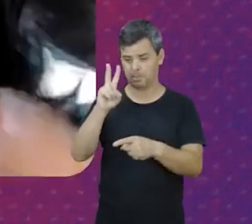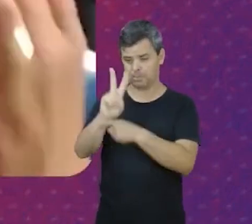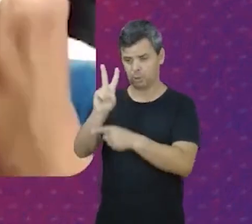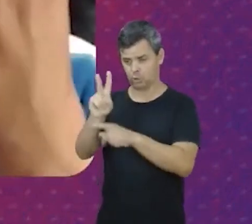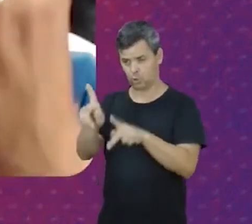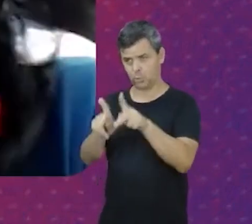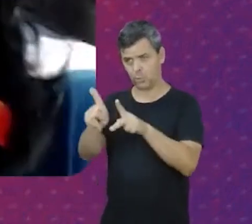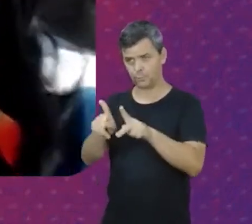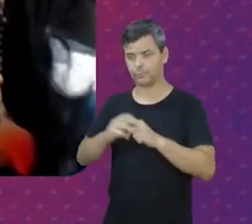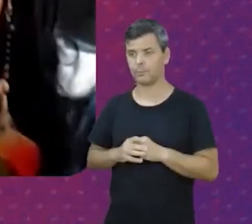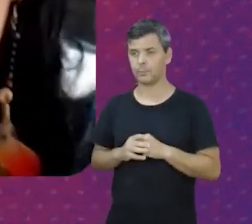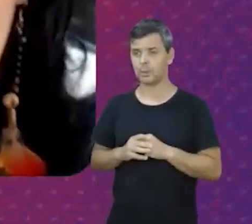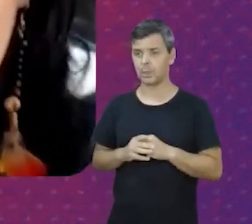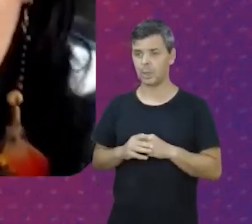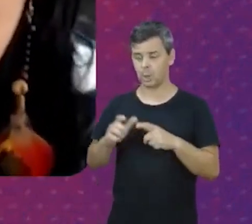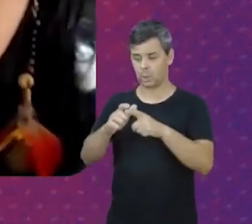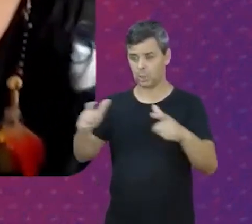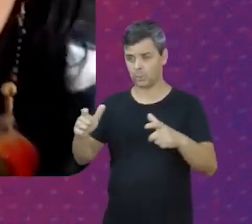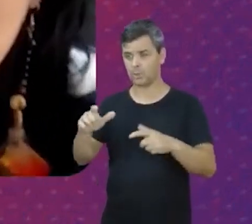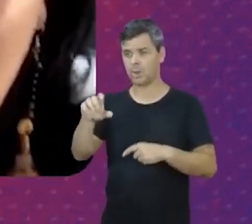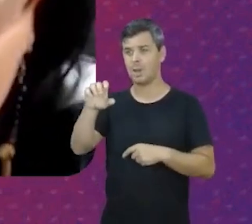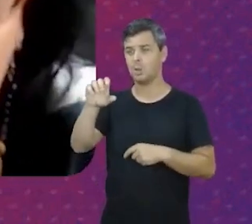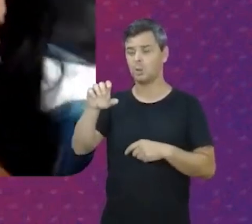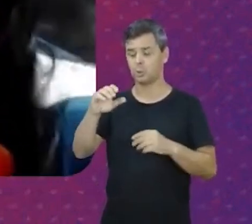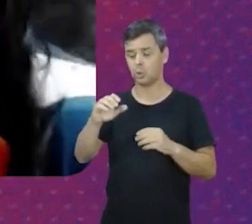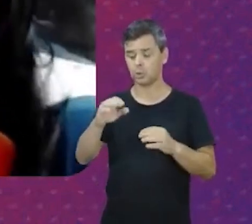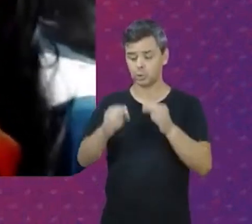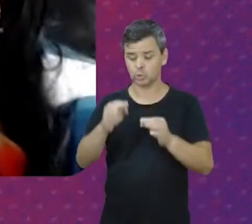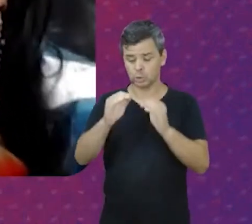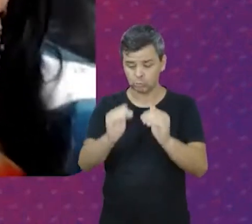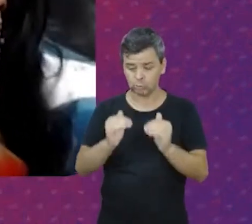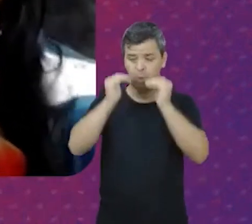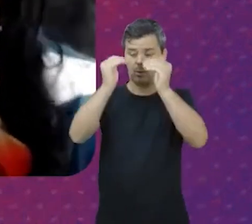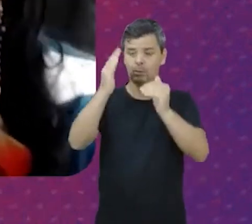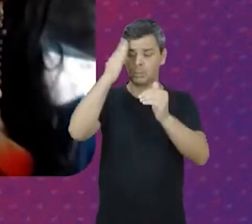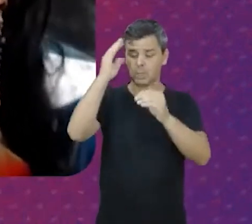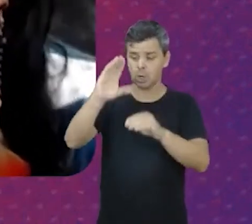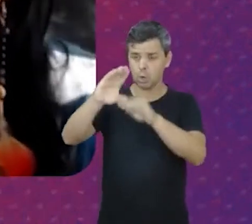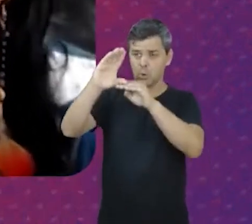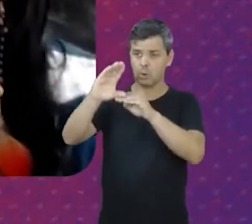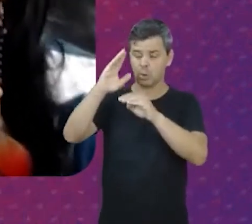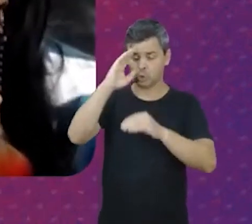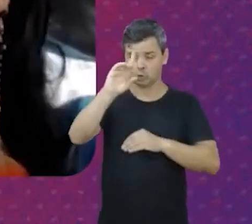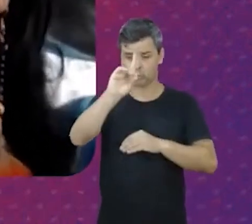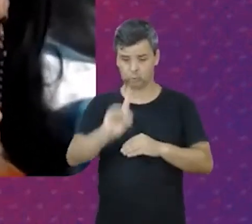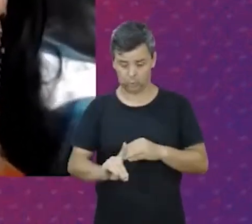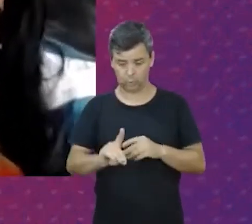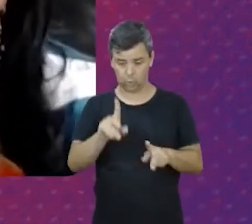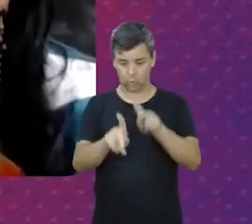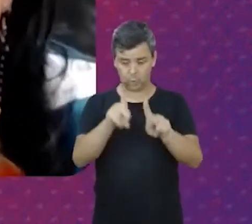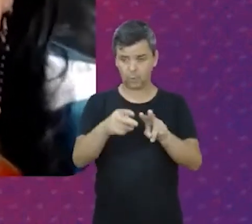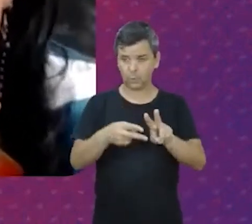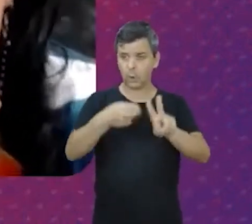protegidos, né? E a maioria da STF também entende que essa Constituição reconhece o direito do meu